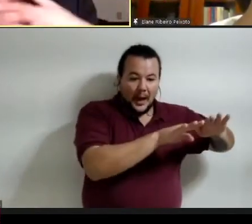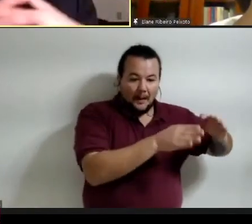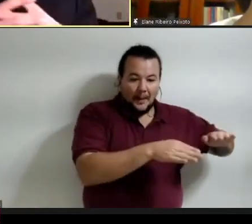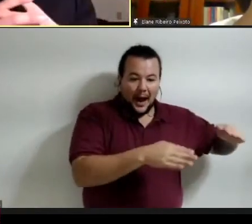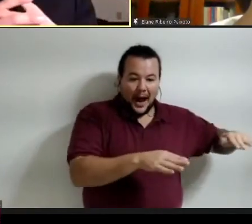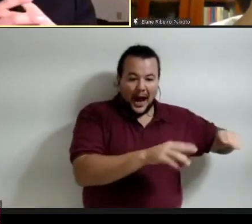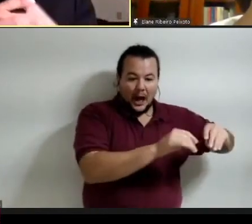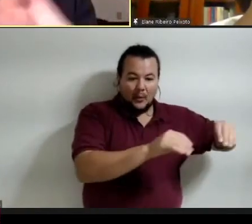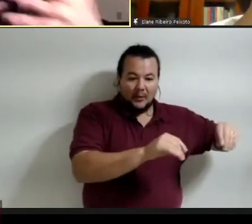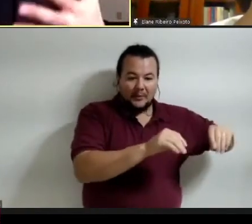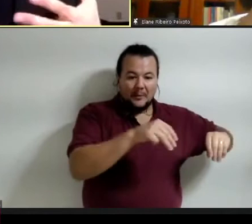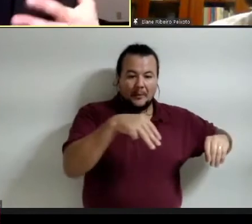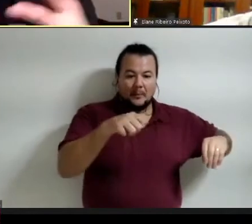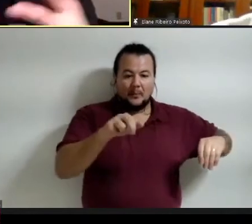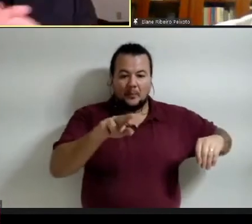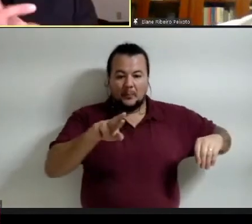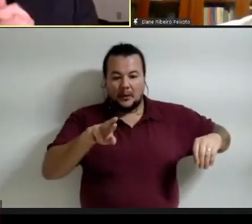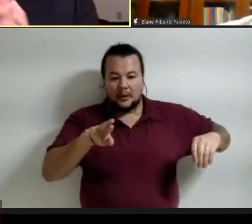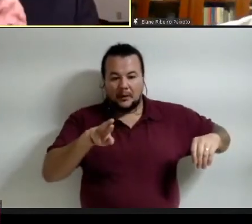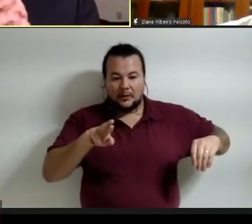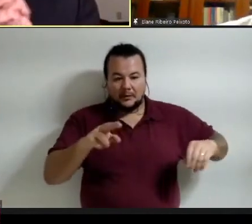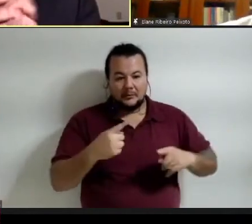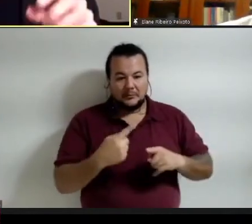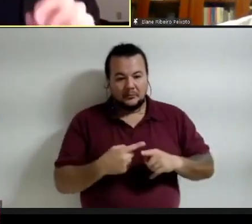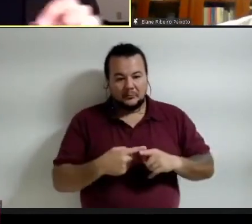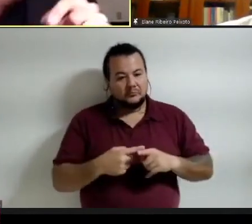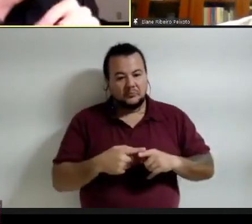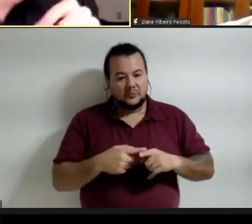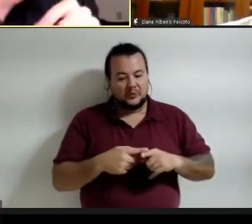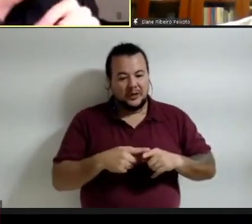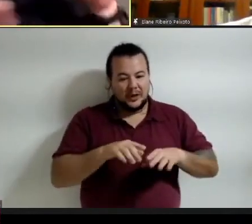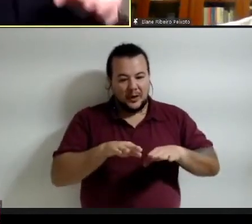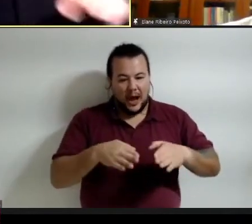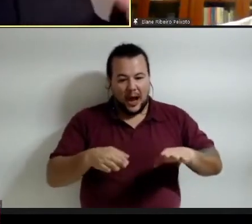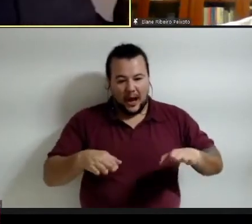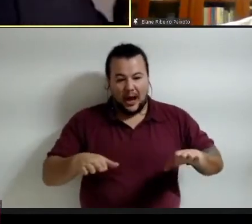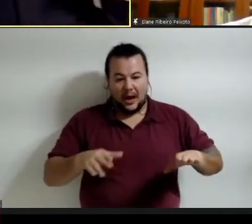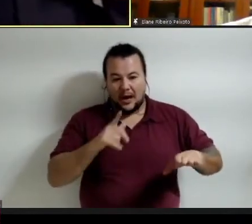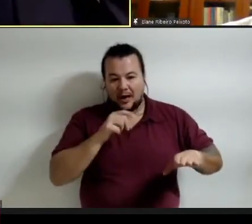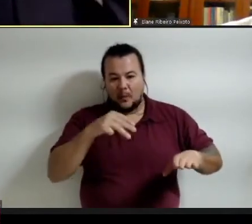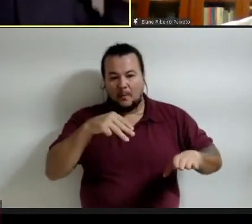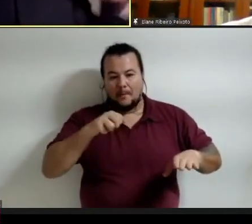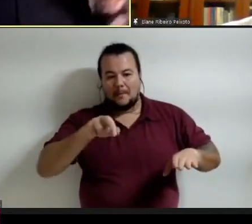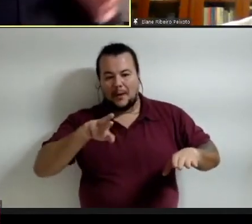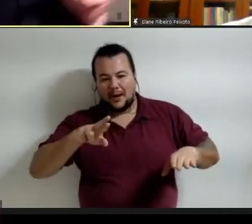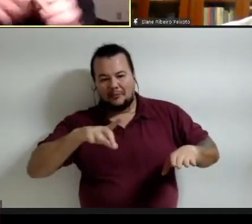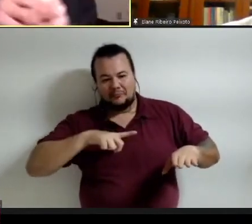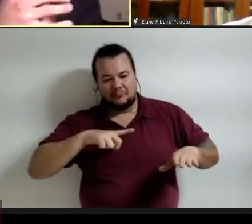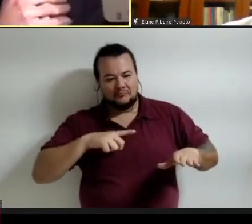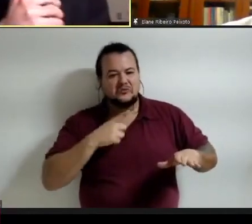tem a vontade, na visão dele, e é através do qual todos,